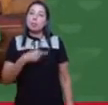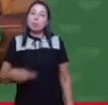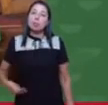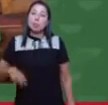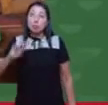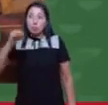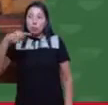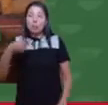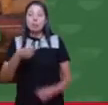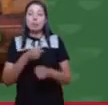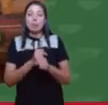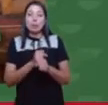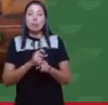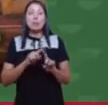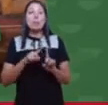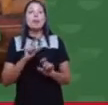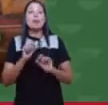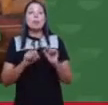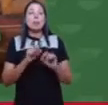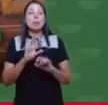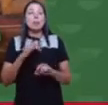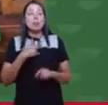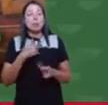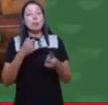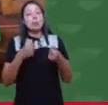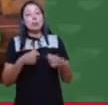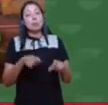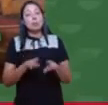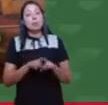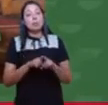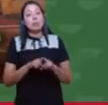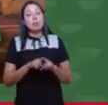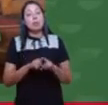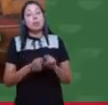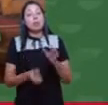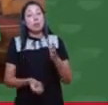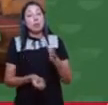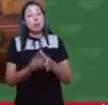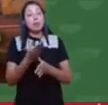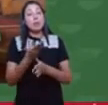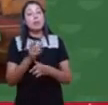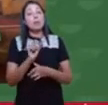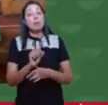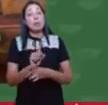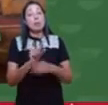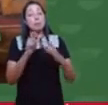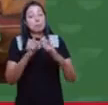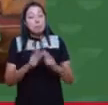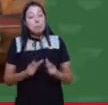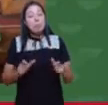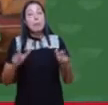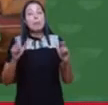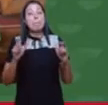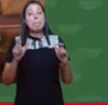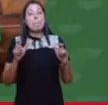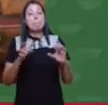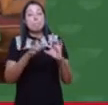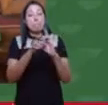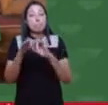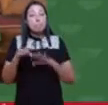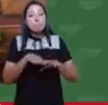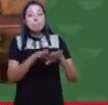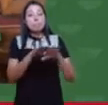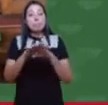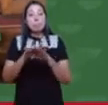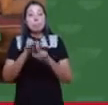vem, mas nós precisamos constituir uma maioria